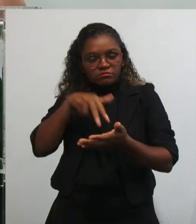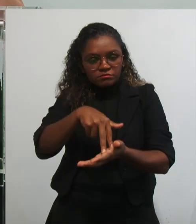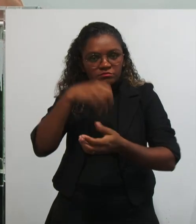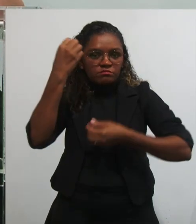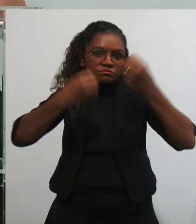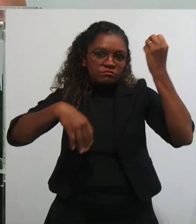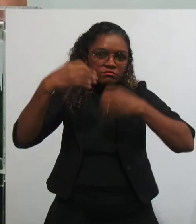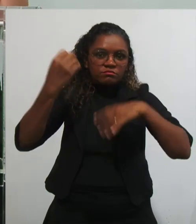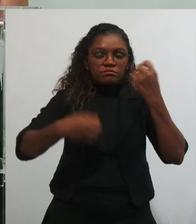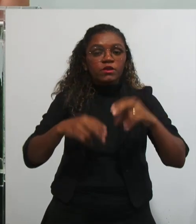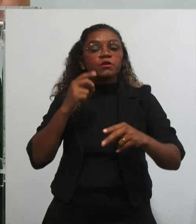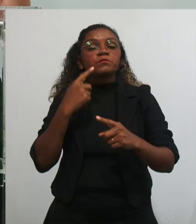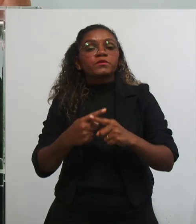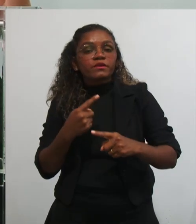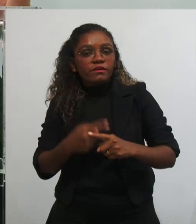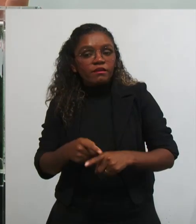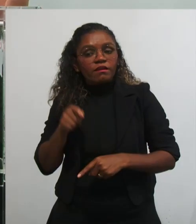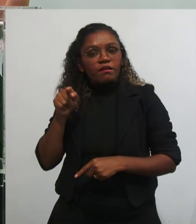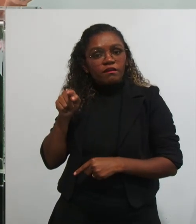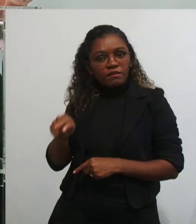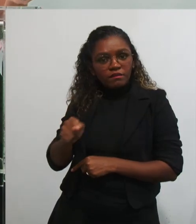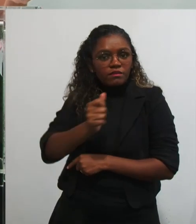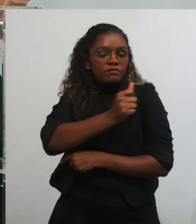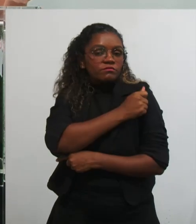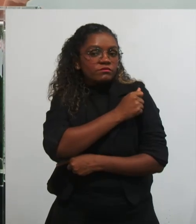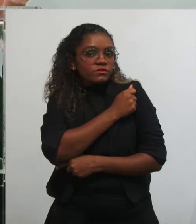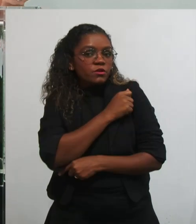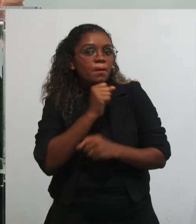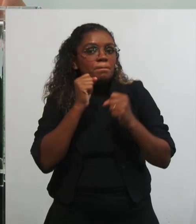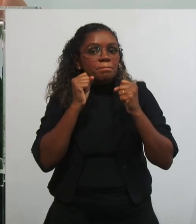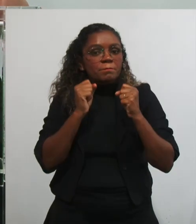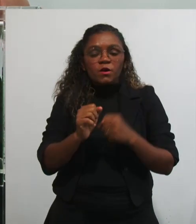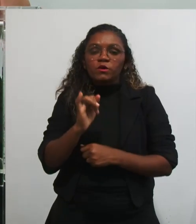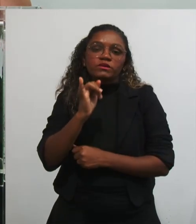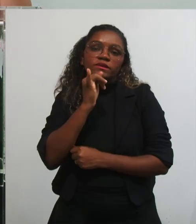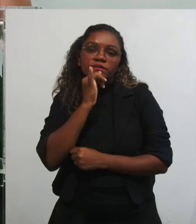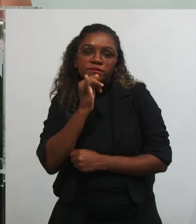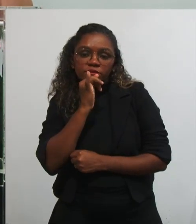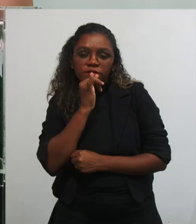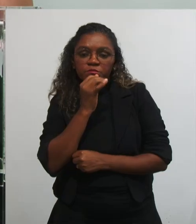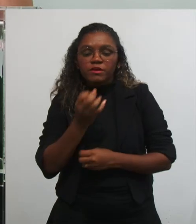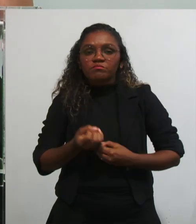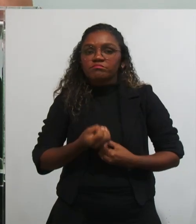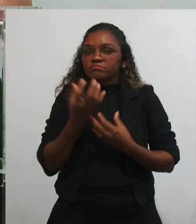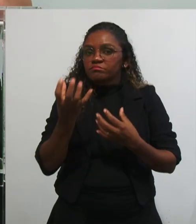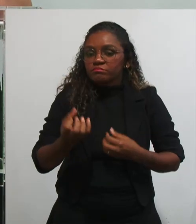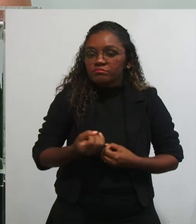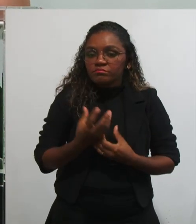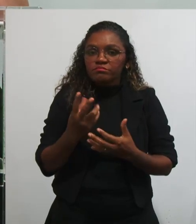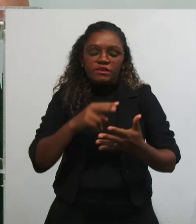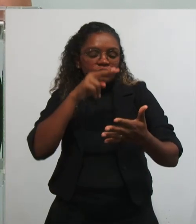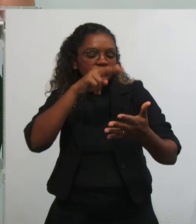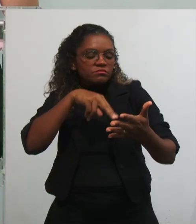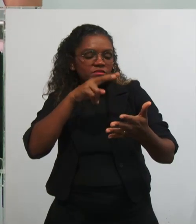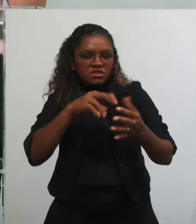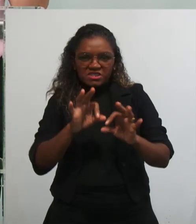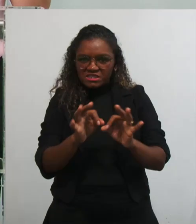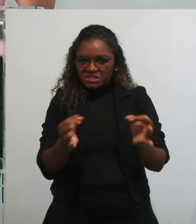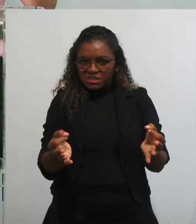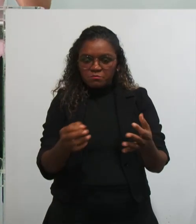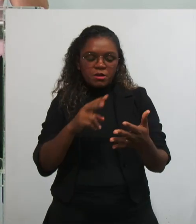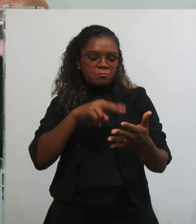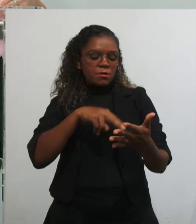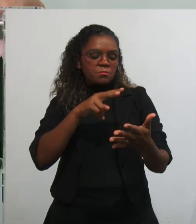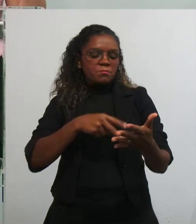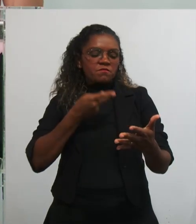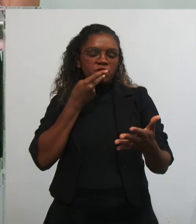Por quê? Porque você pode dar voz ao aluno tanto para ele expressar, fazer a leitura, não só aquela leitura em voz alta